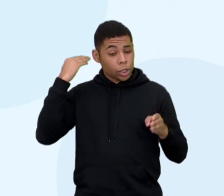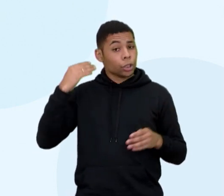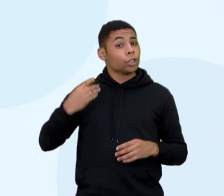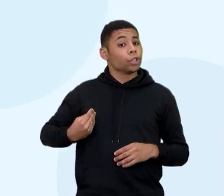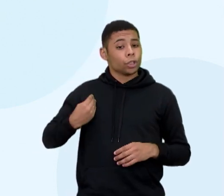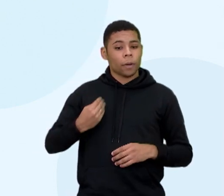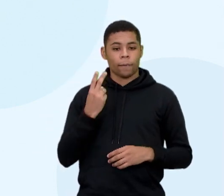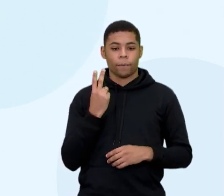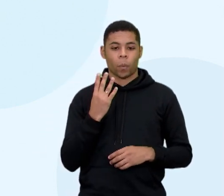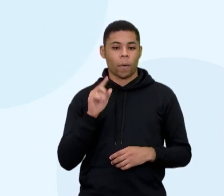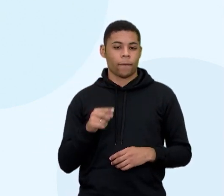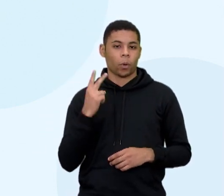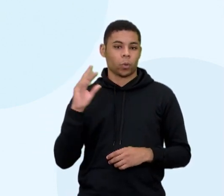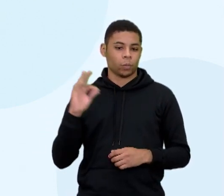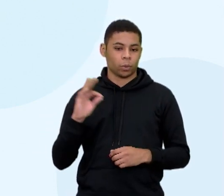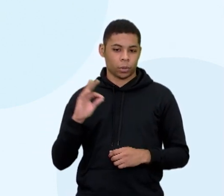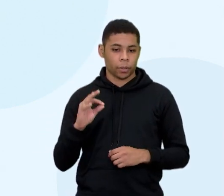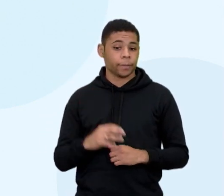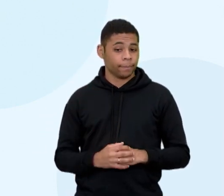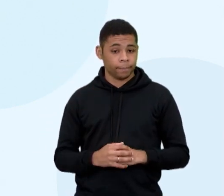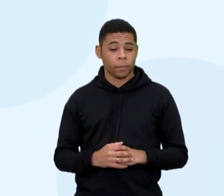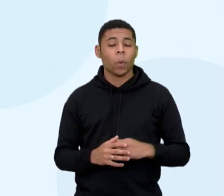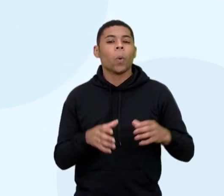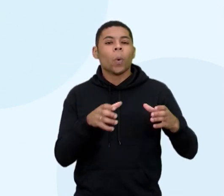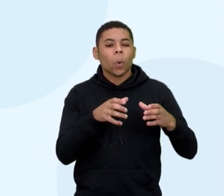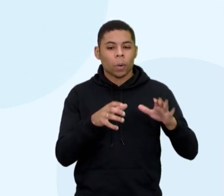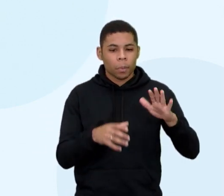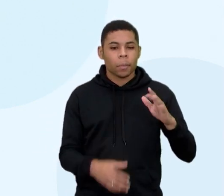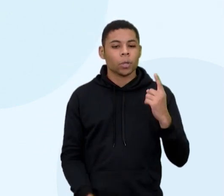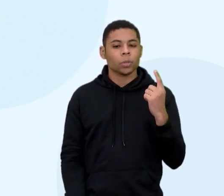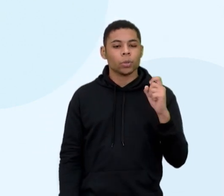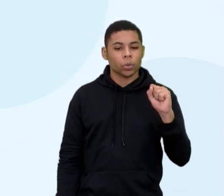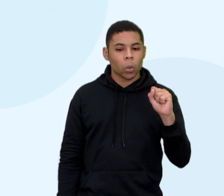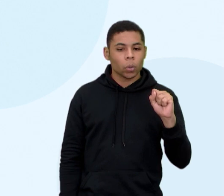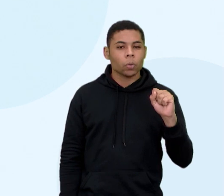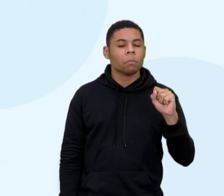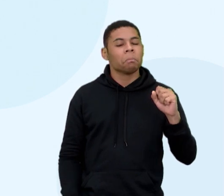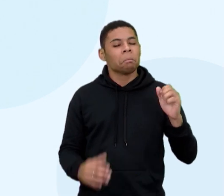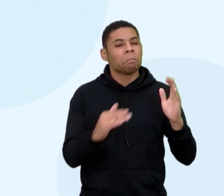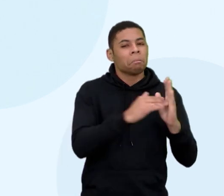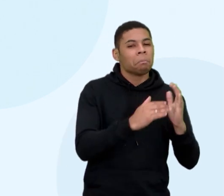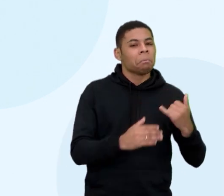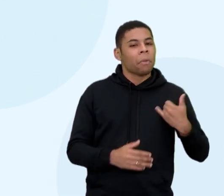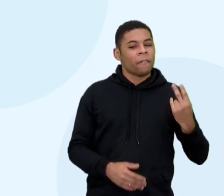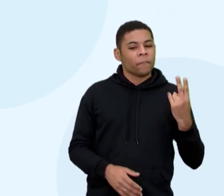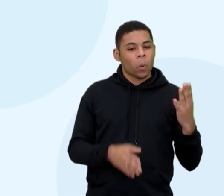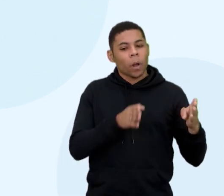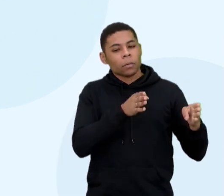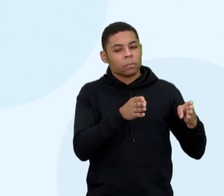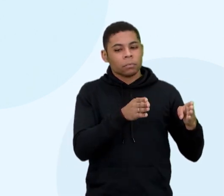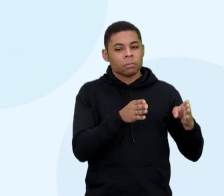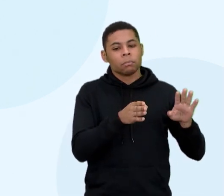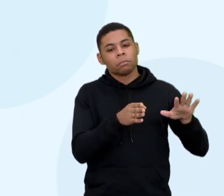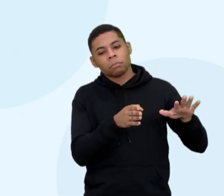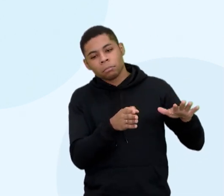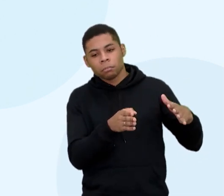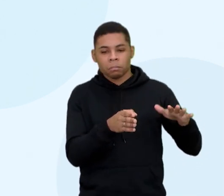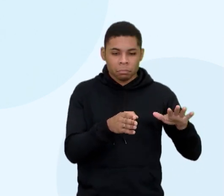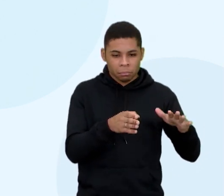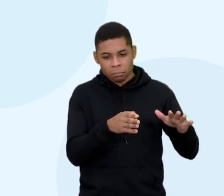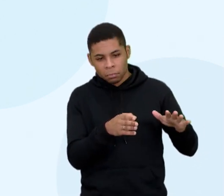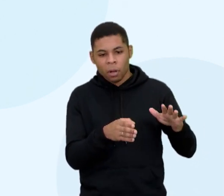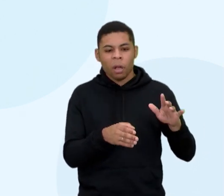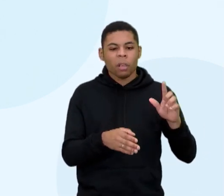24,2%, os grupos de 18 a 24 anos e de 25 a 29 anos de idade correspondiam